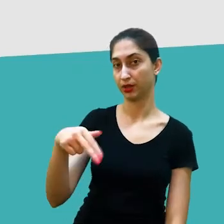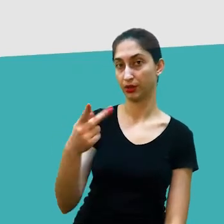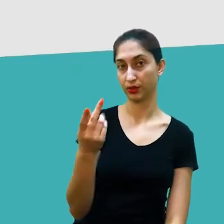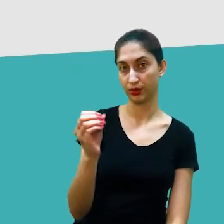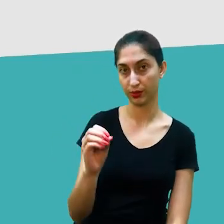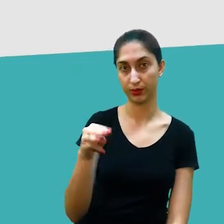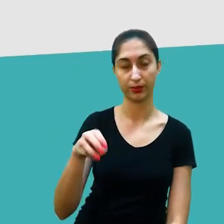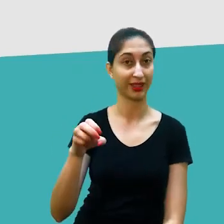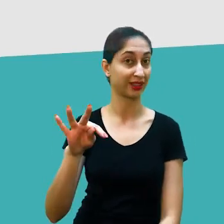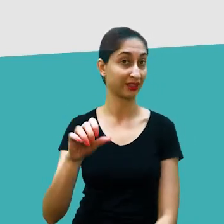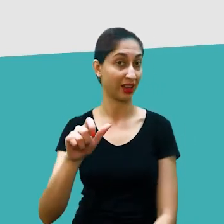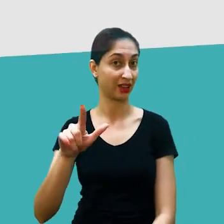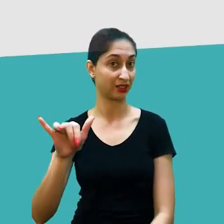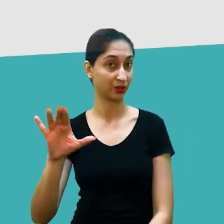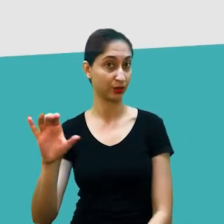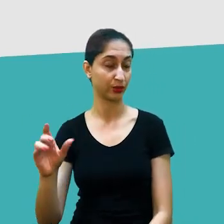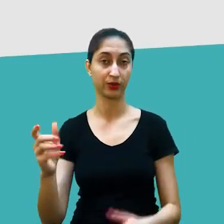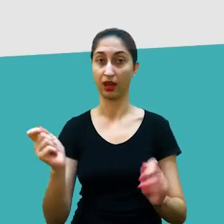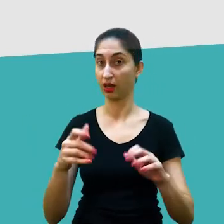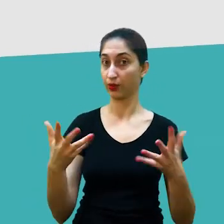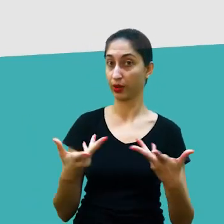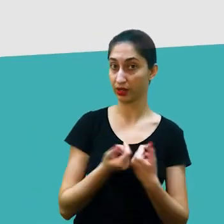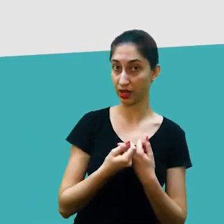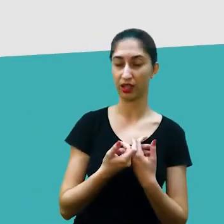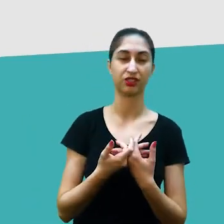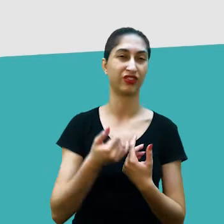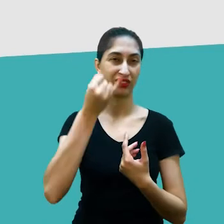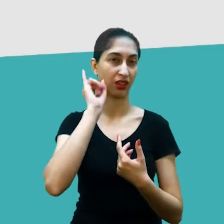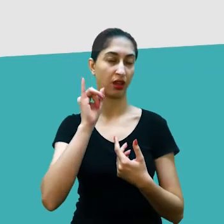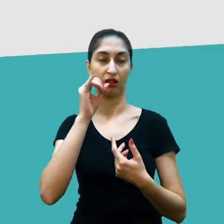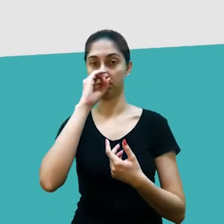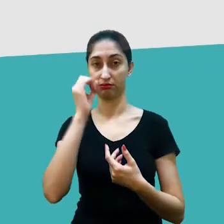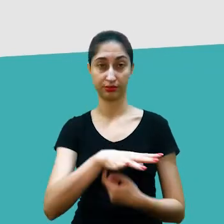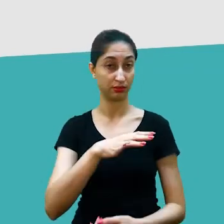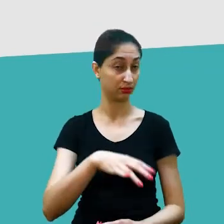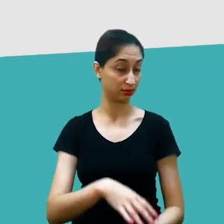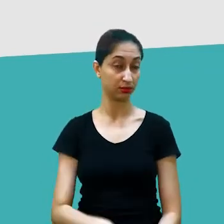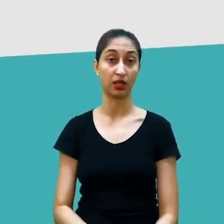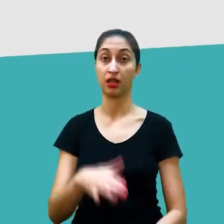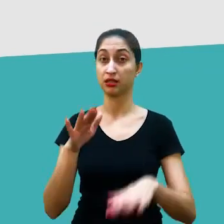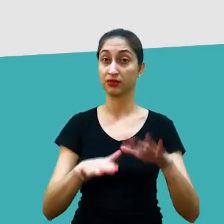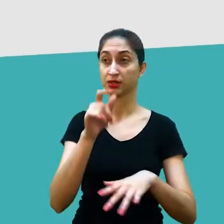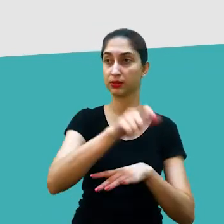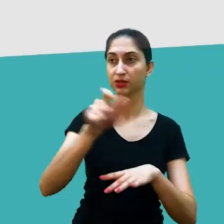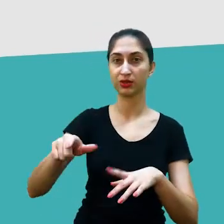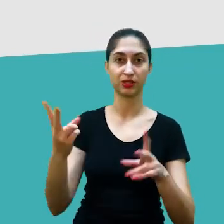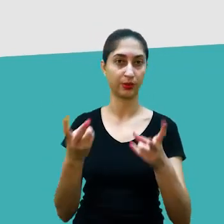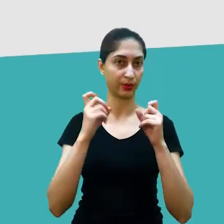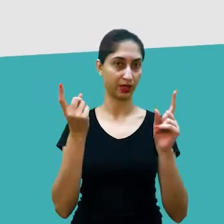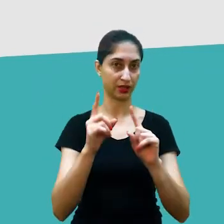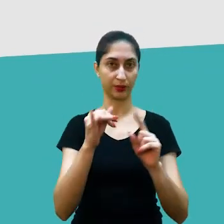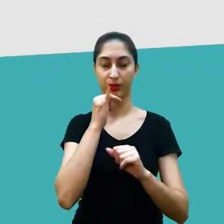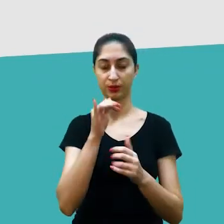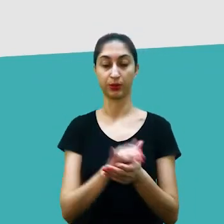com qualidade, sem agressão. A gente tem exemplos muito interessantes que às vezes as pessoas não captam isso, mas, por exemplo,